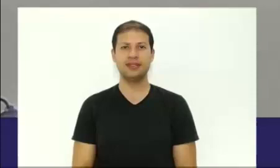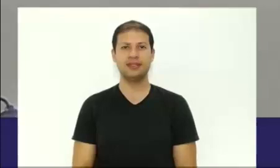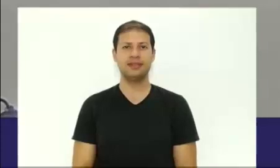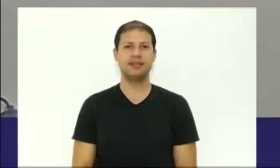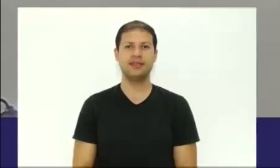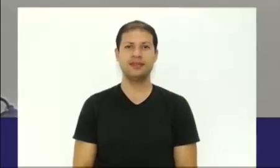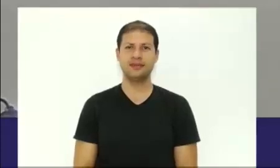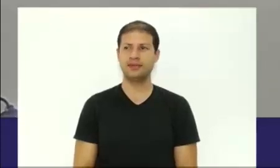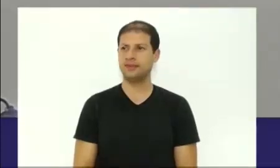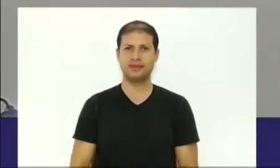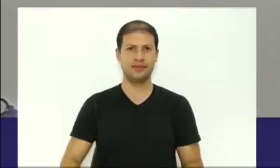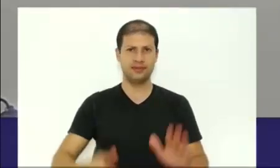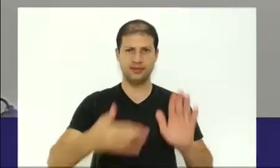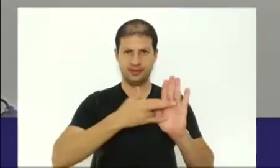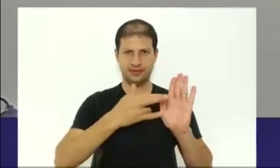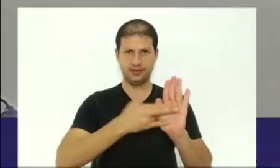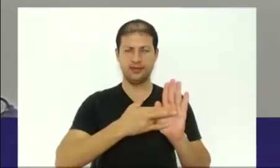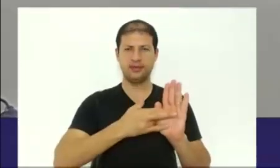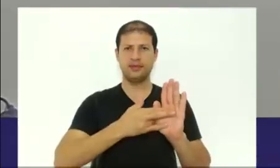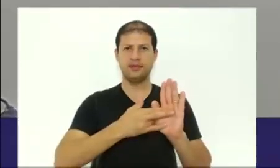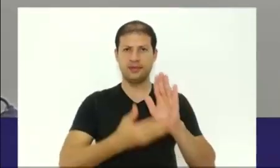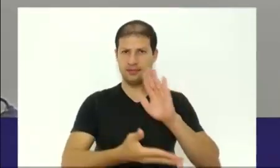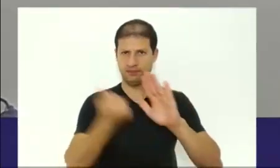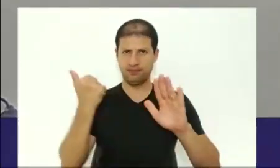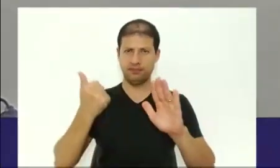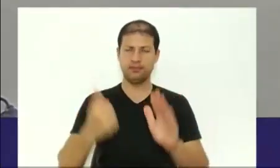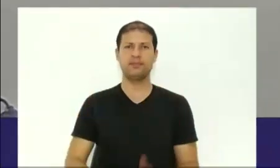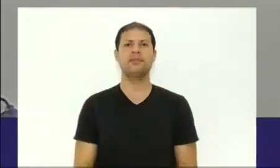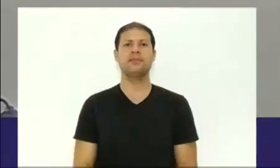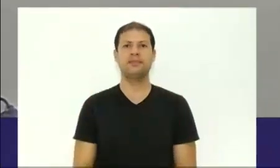É regimental, será retirada.